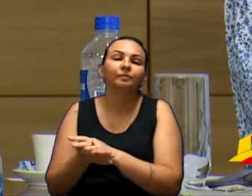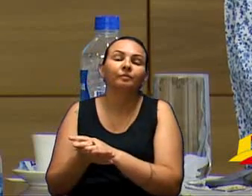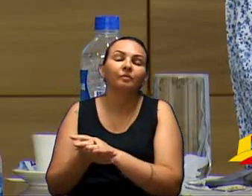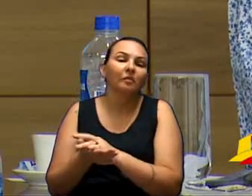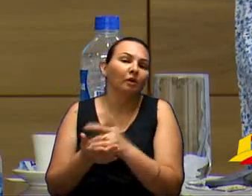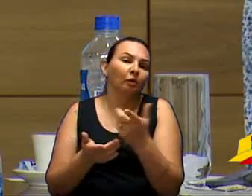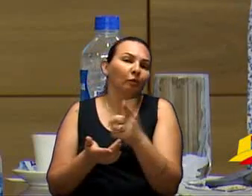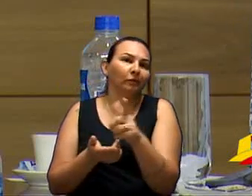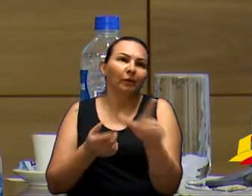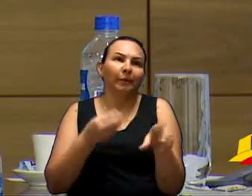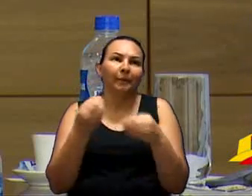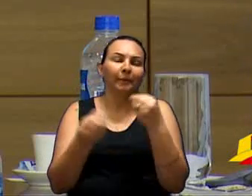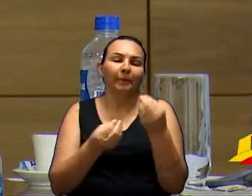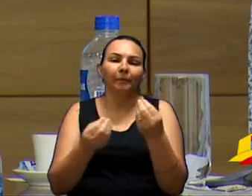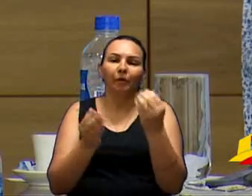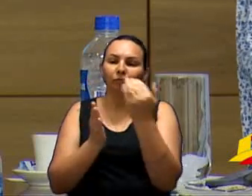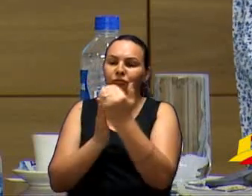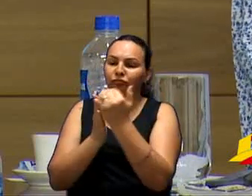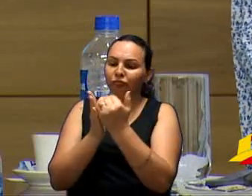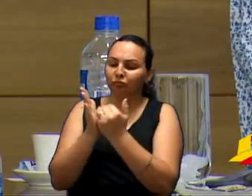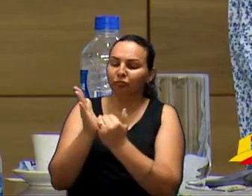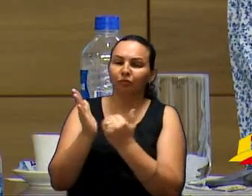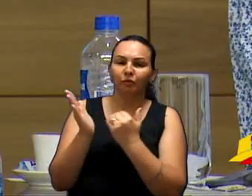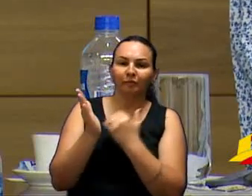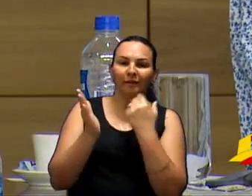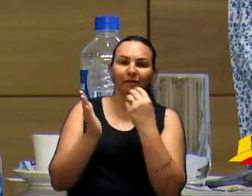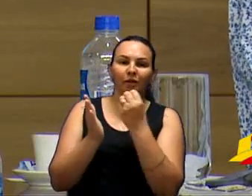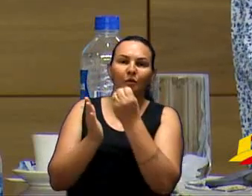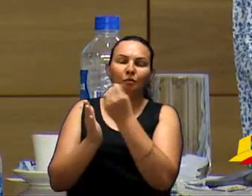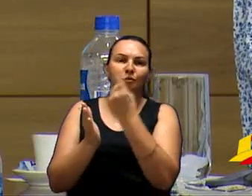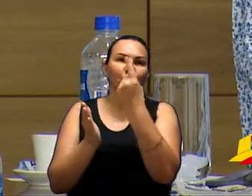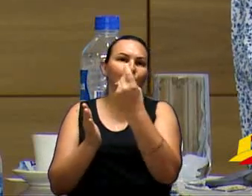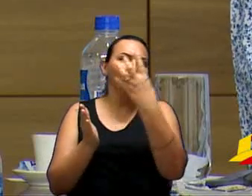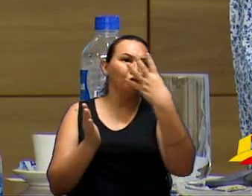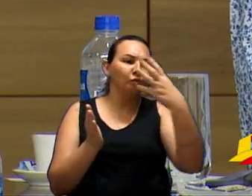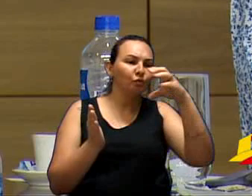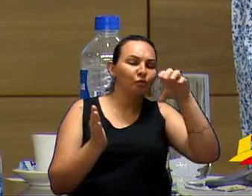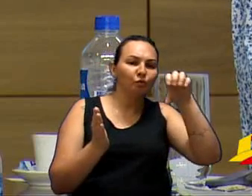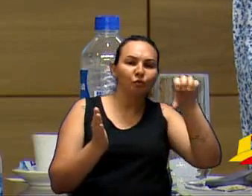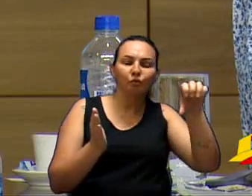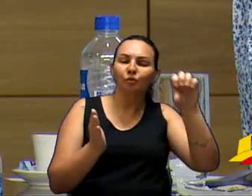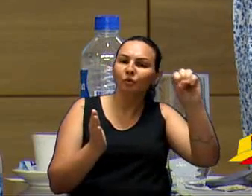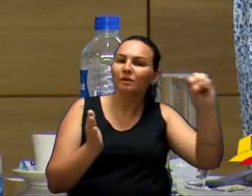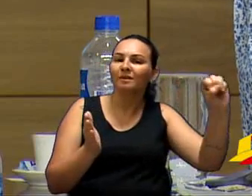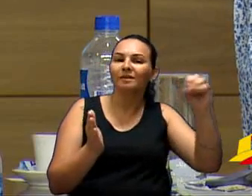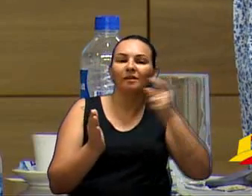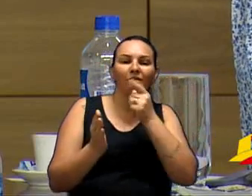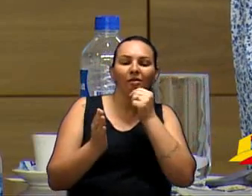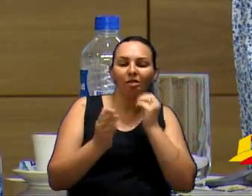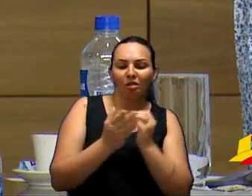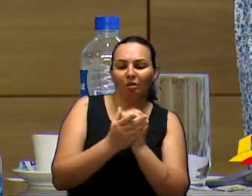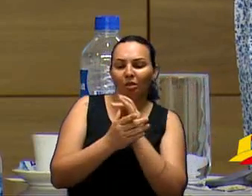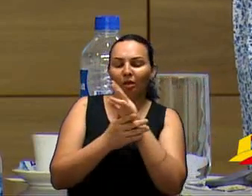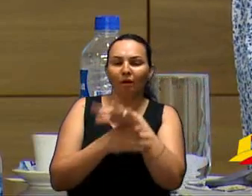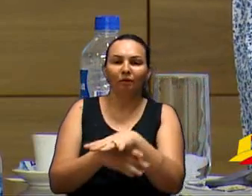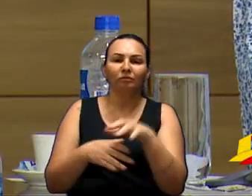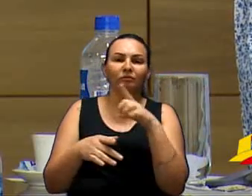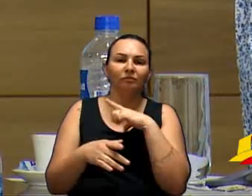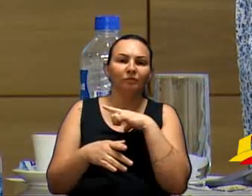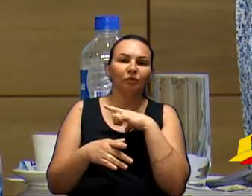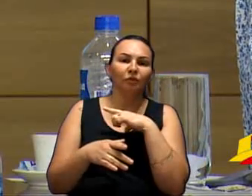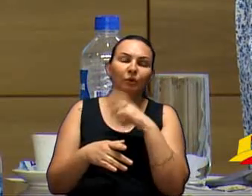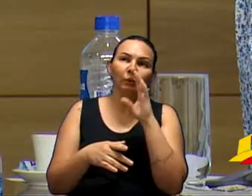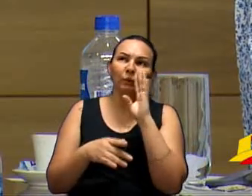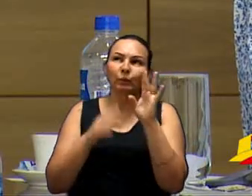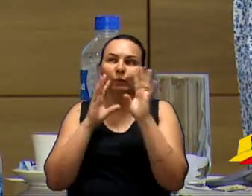catalogado agora de maneira avançada a questão dessas 1300 e 1400 nascentes de 1.800 que que se tinha